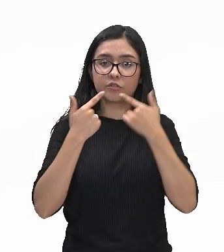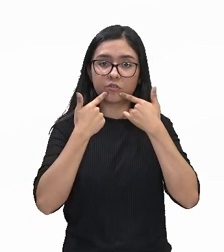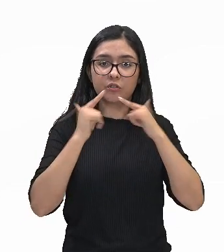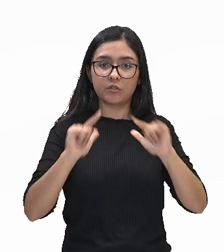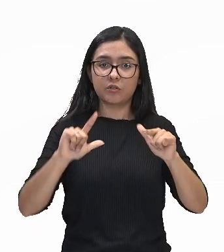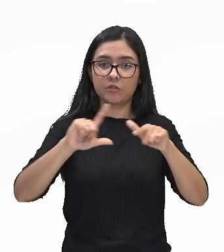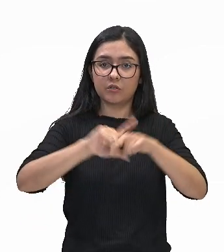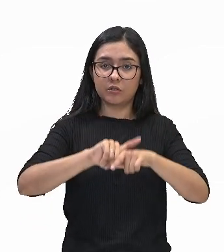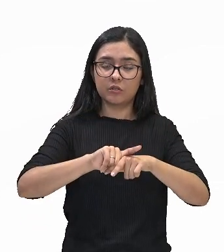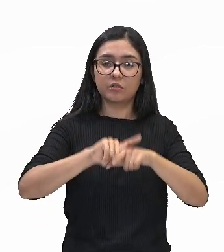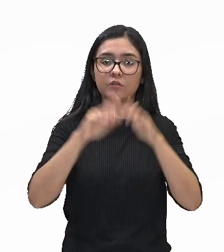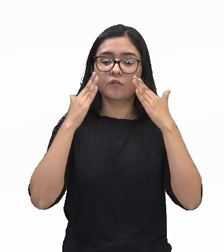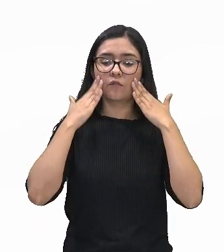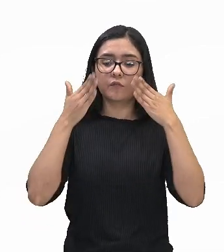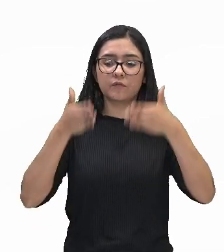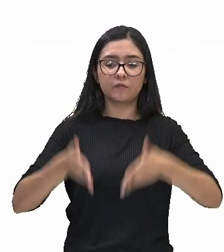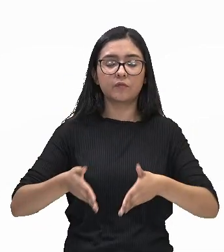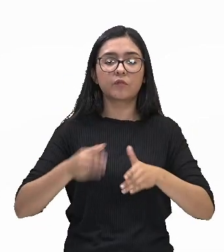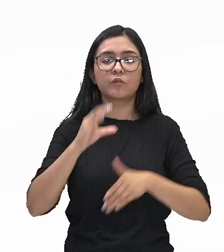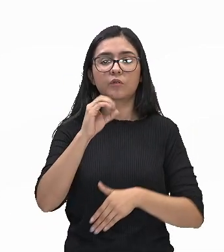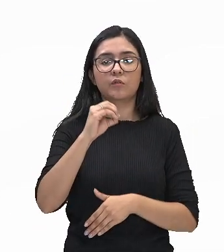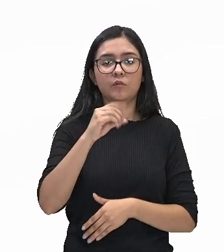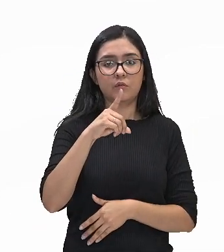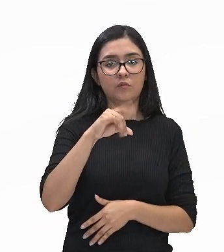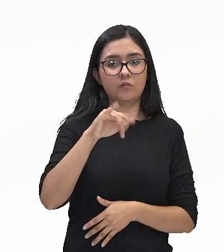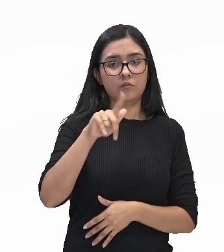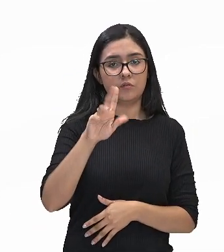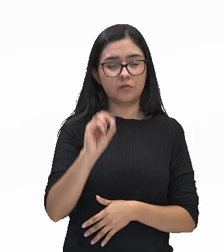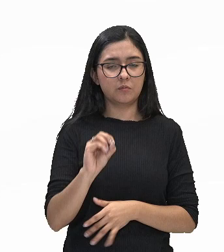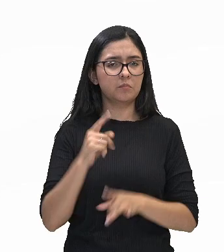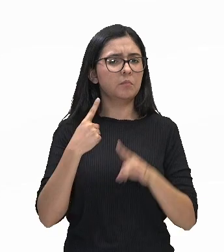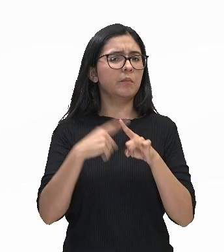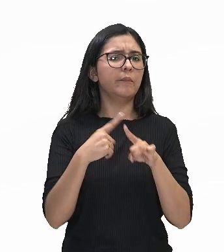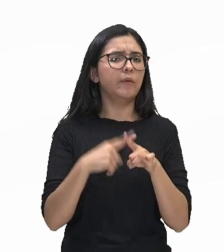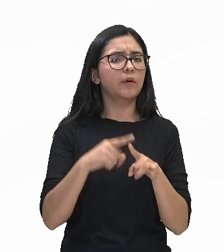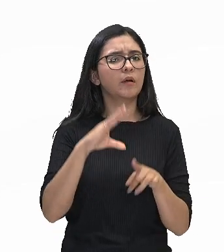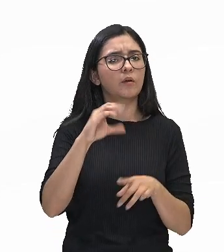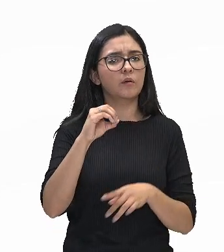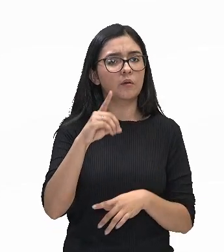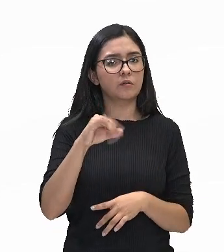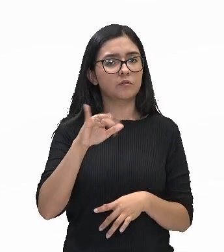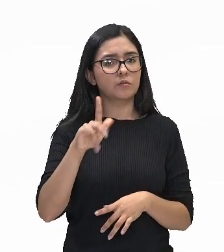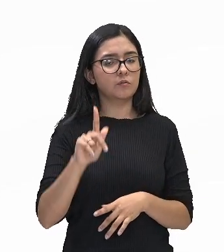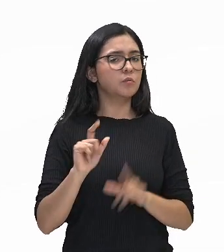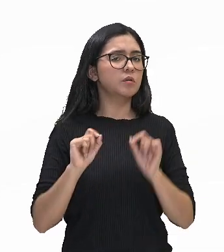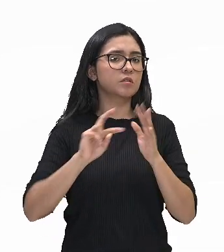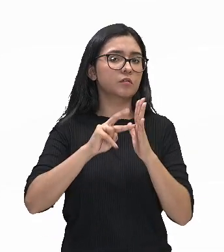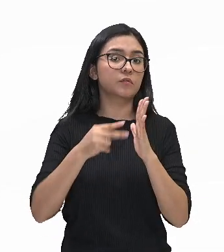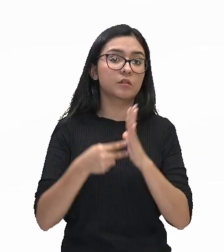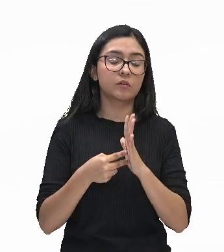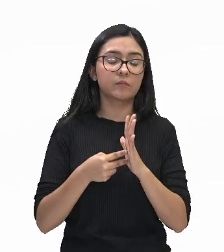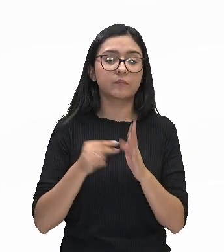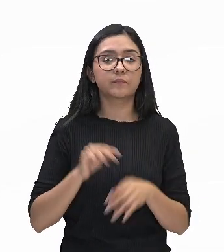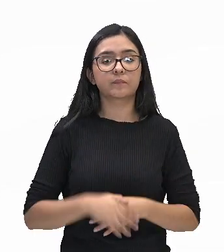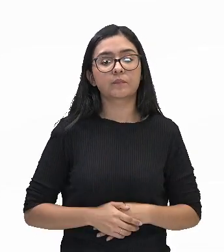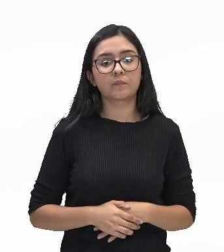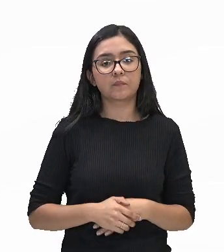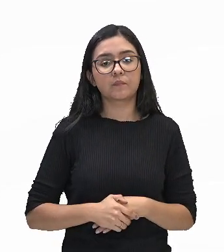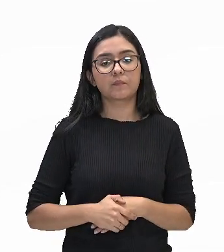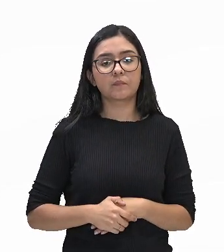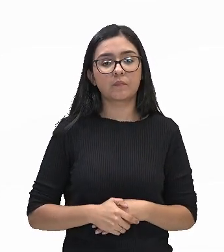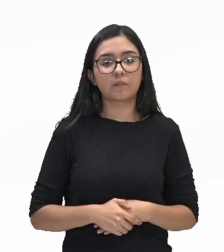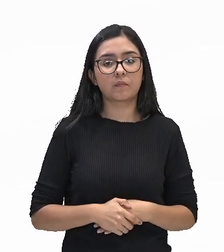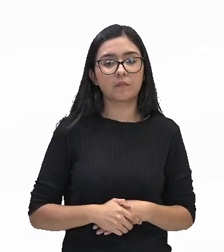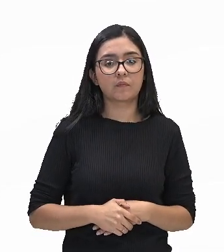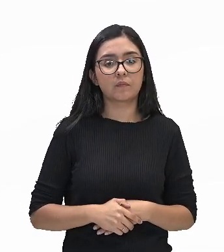se centraliza no código. Por que no código? O que é o código? Né, são os sinais